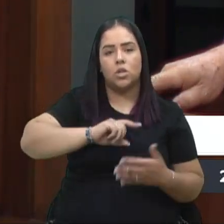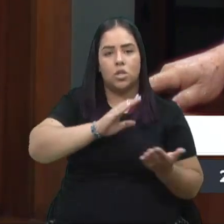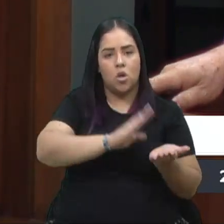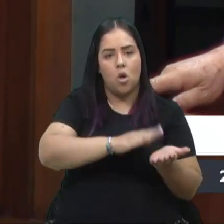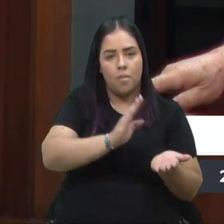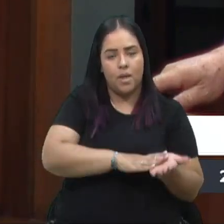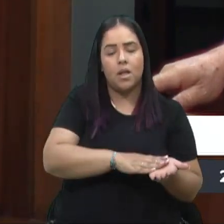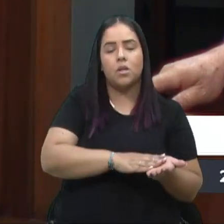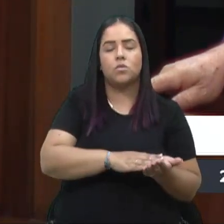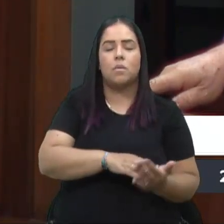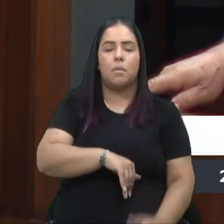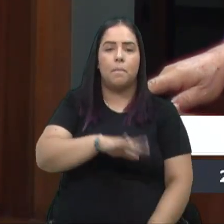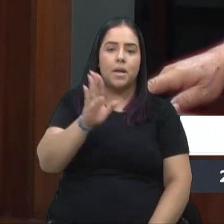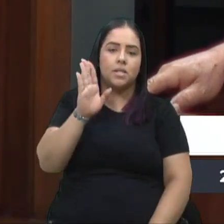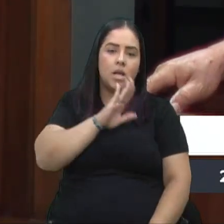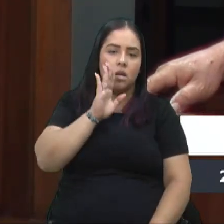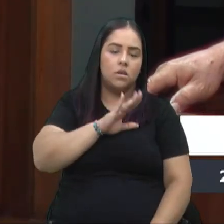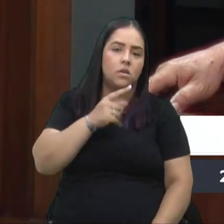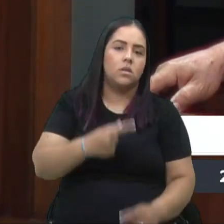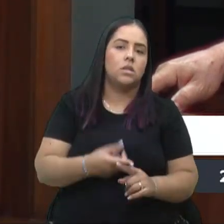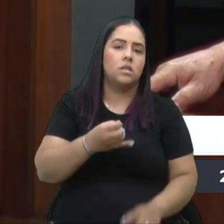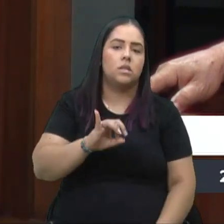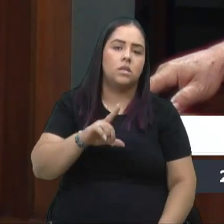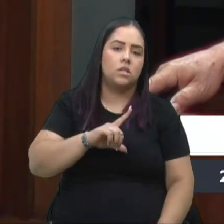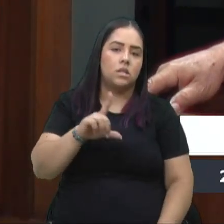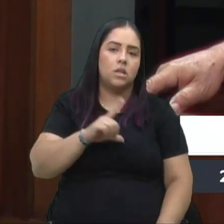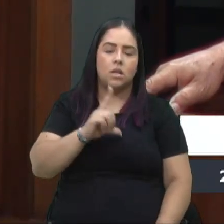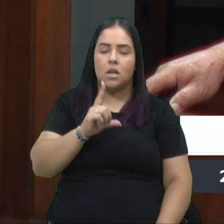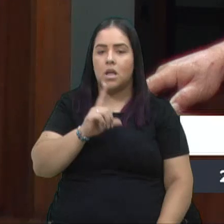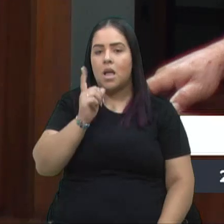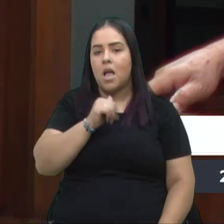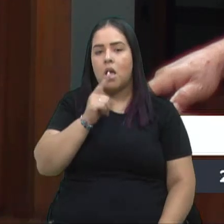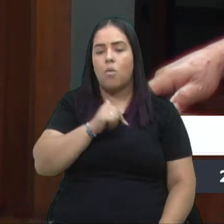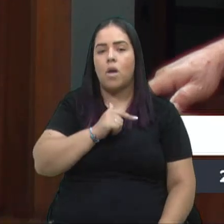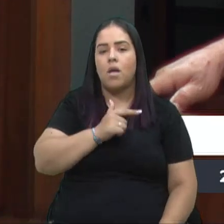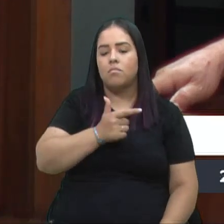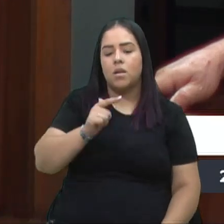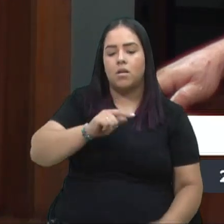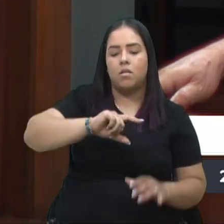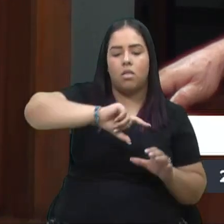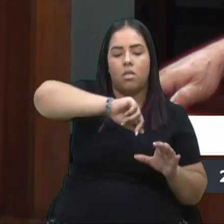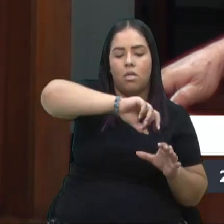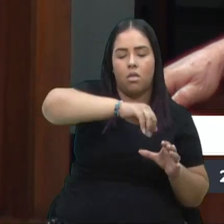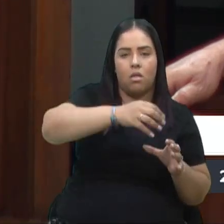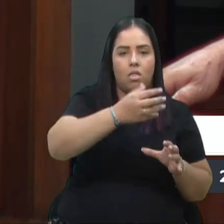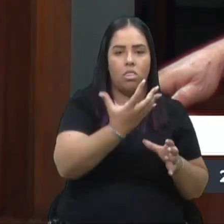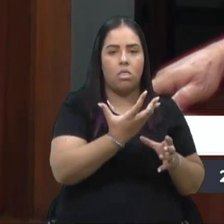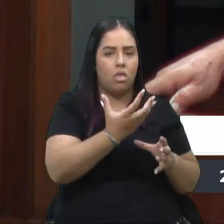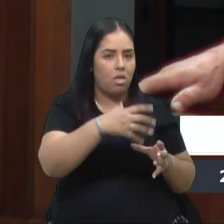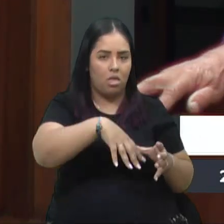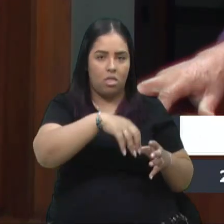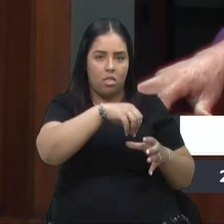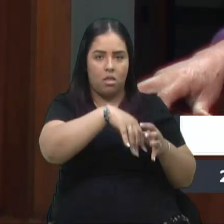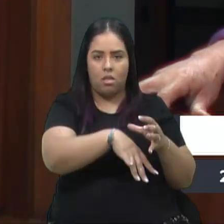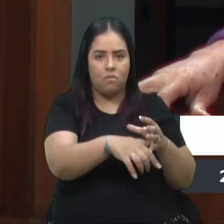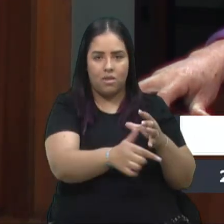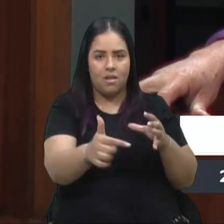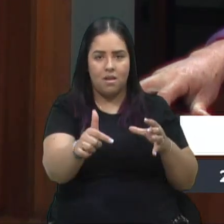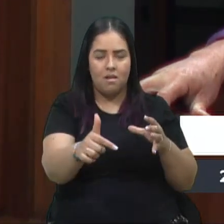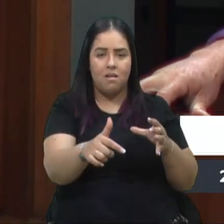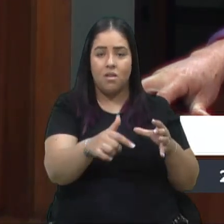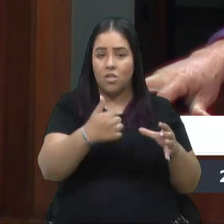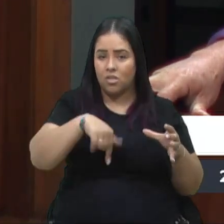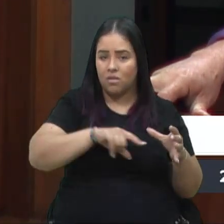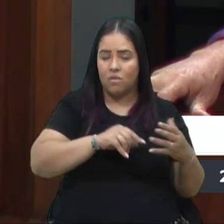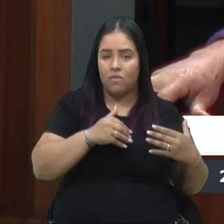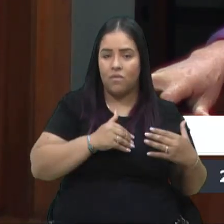agilidade porque quem tá lá com uma torneira seca não é fácil a gente vai conseguir avançar e muito isso ficou